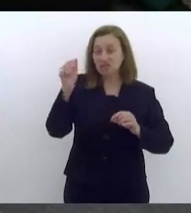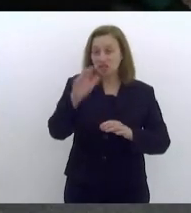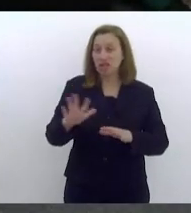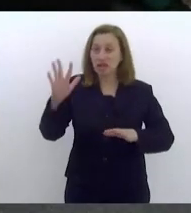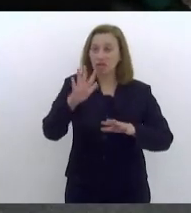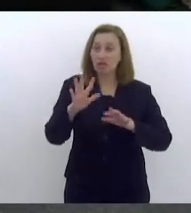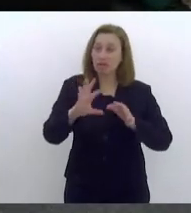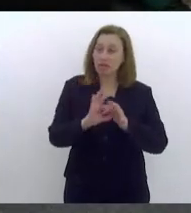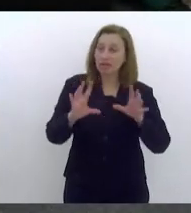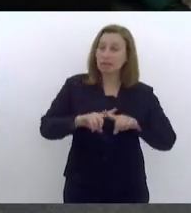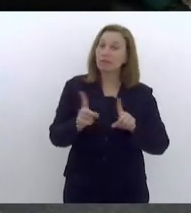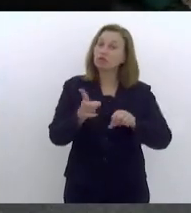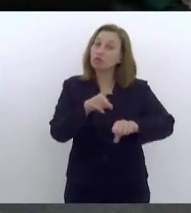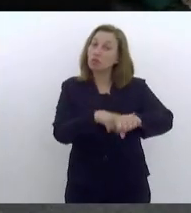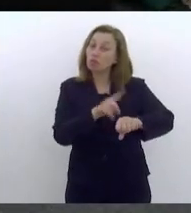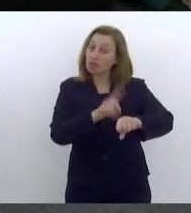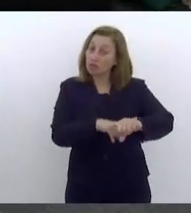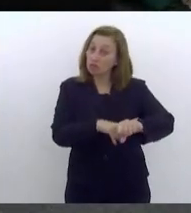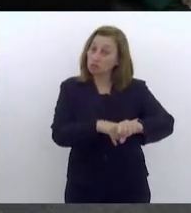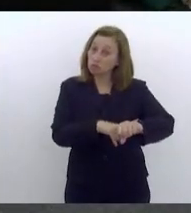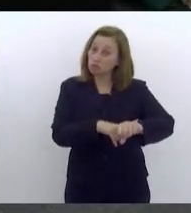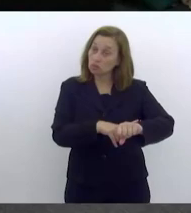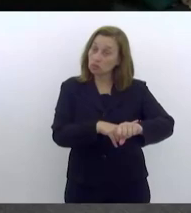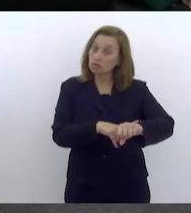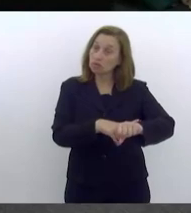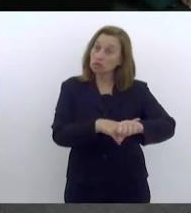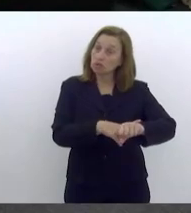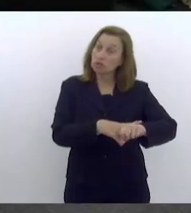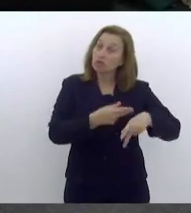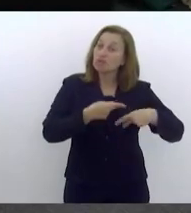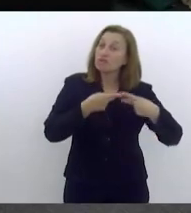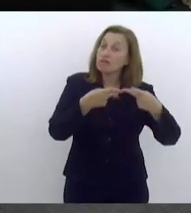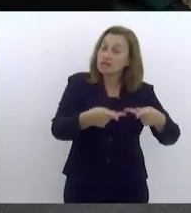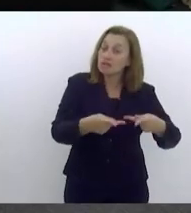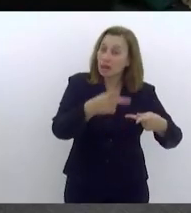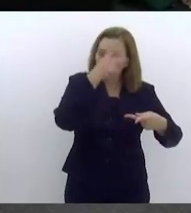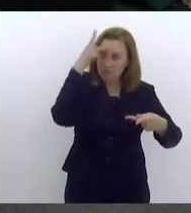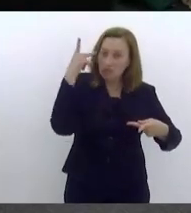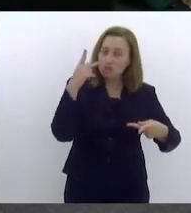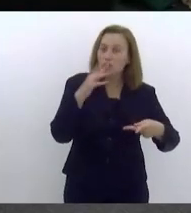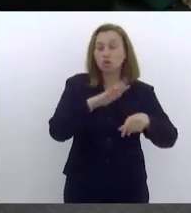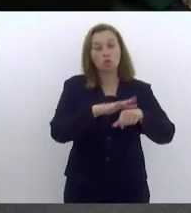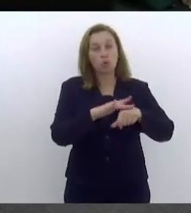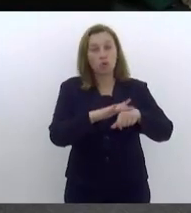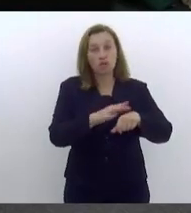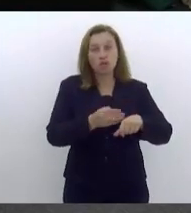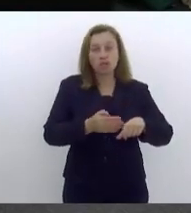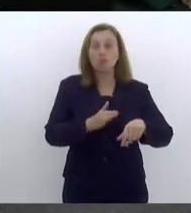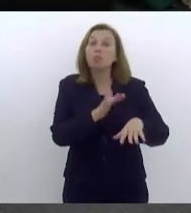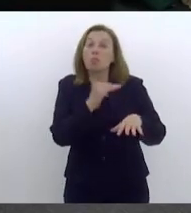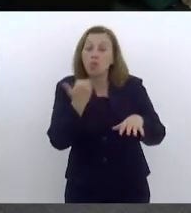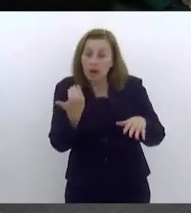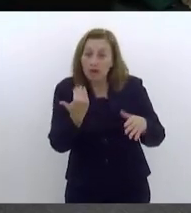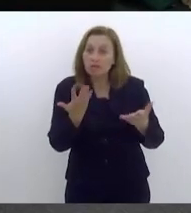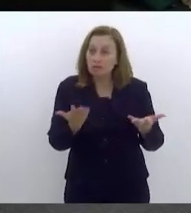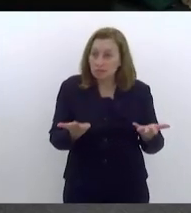na hora da questão da assistência ao doente, à pessoa que está morrendo, etc., então